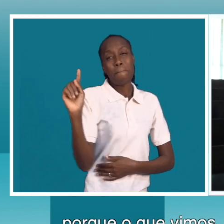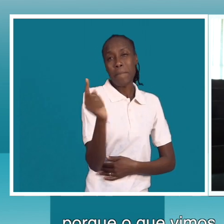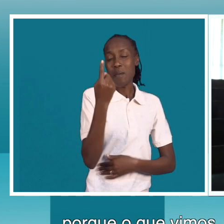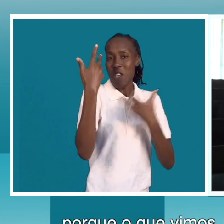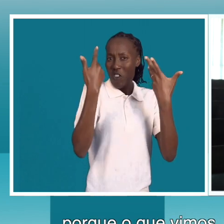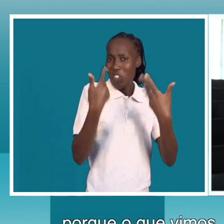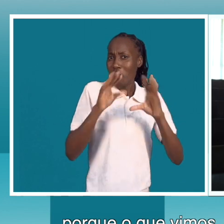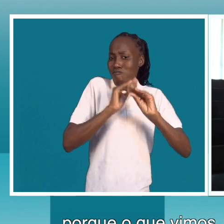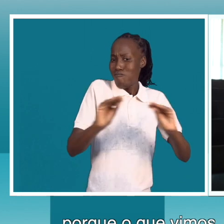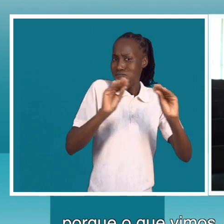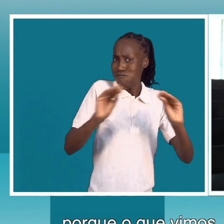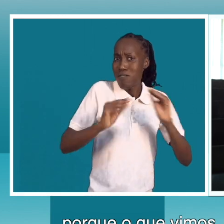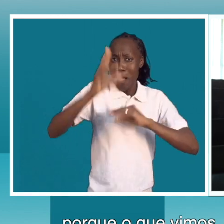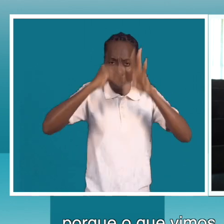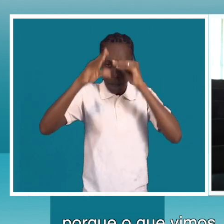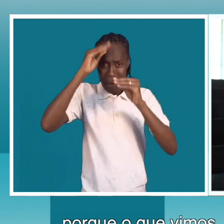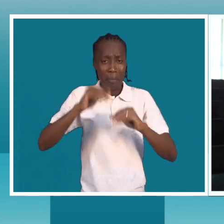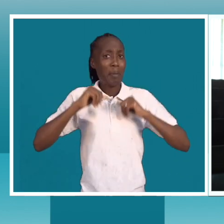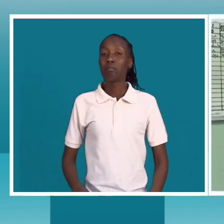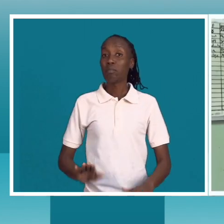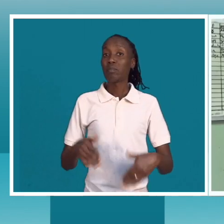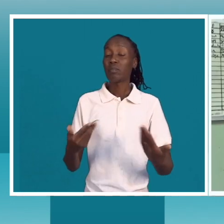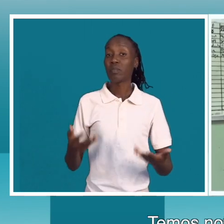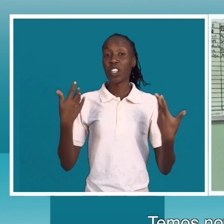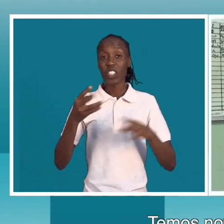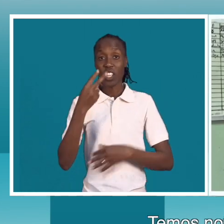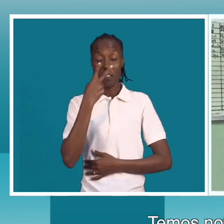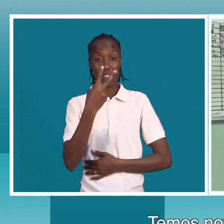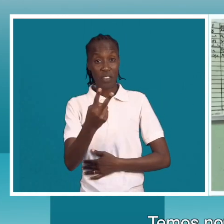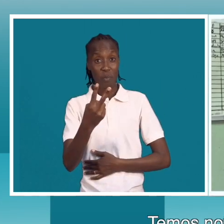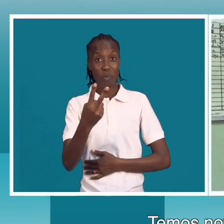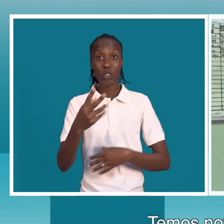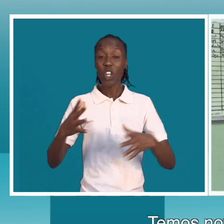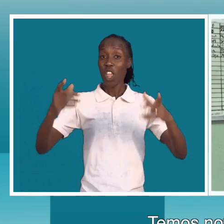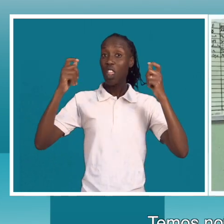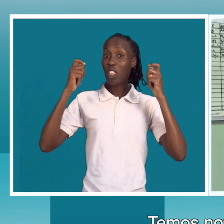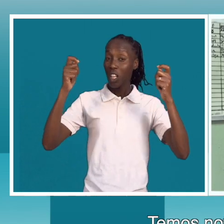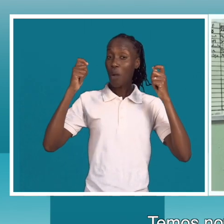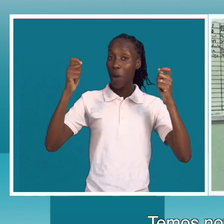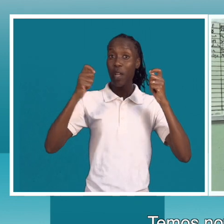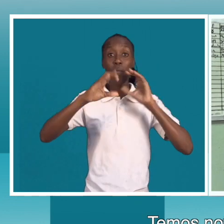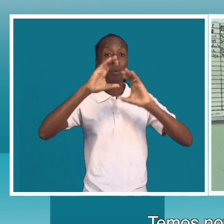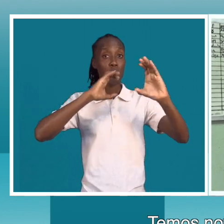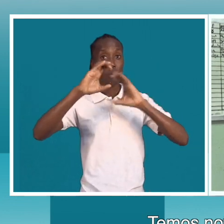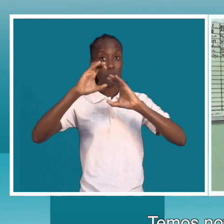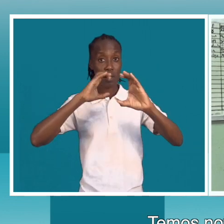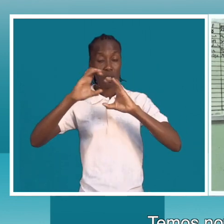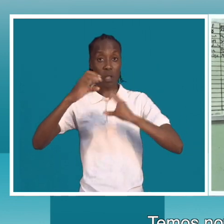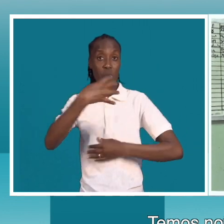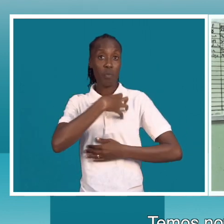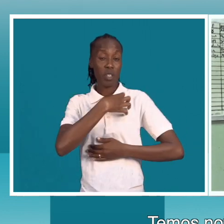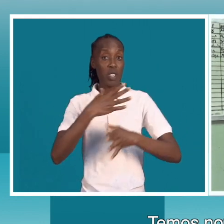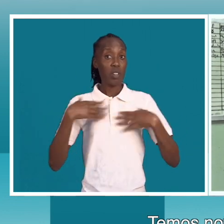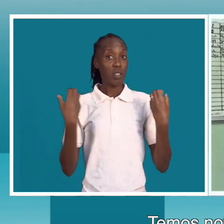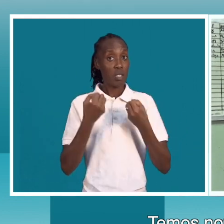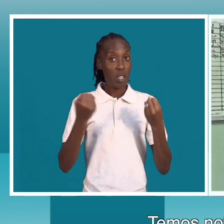participaram nesta primeira formação aprenderam bem. Temos notado nas campanhas de comunicação da Ministra de